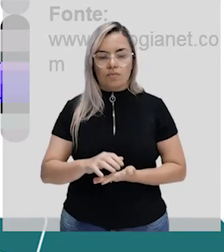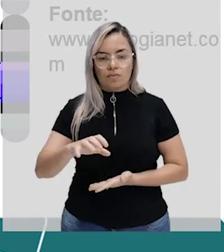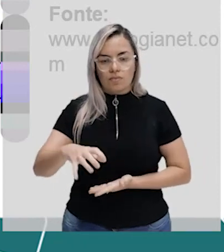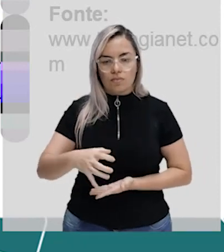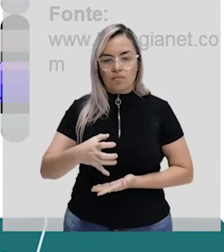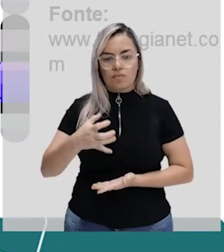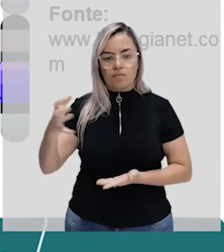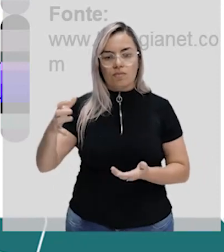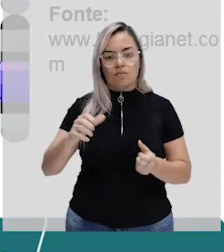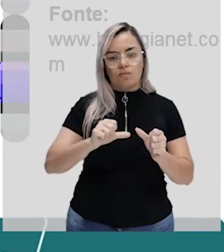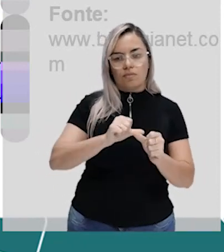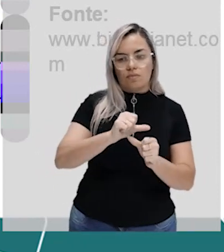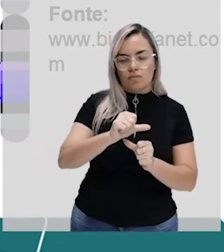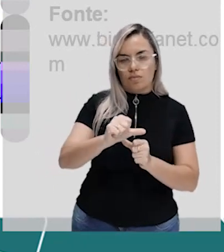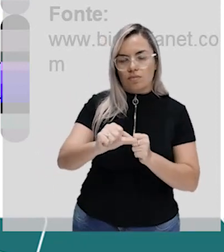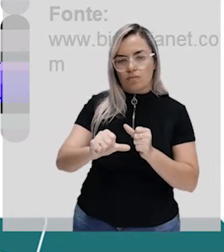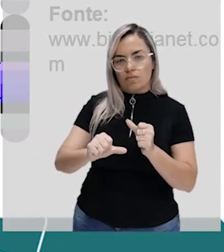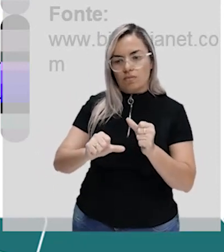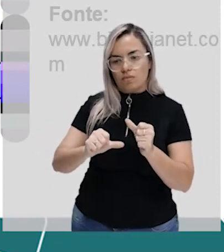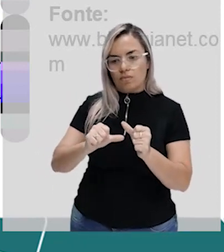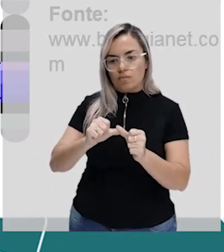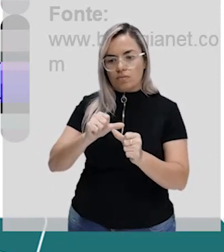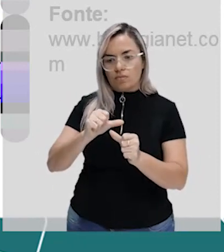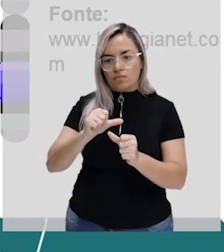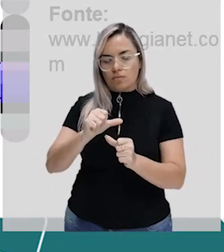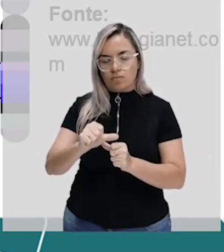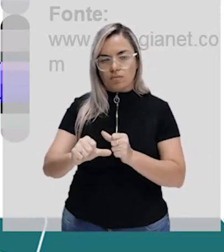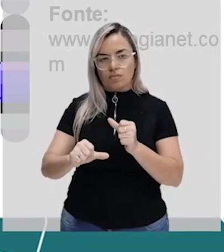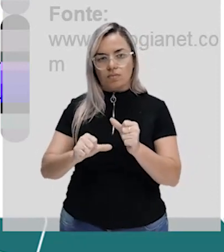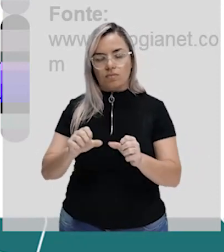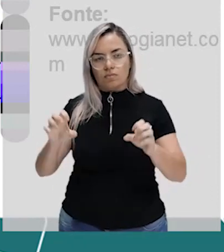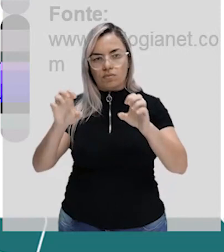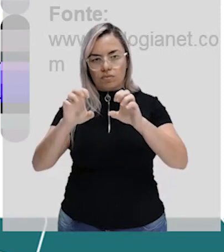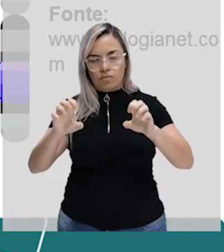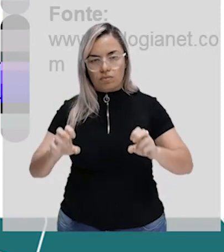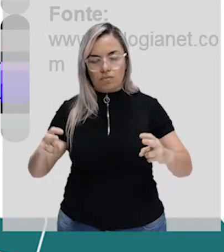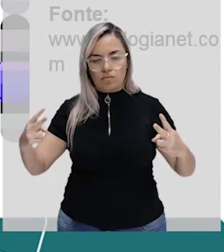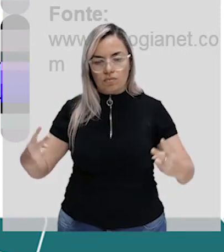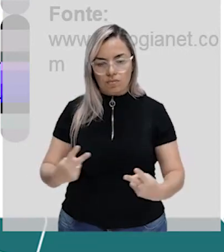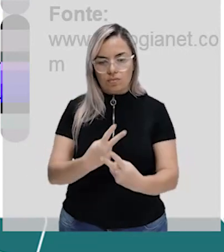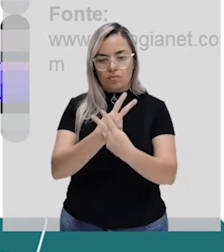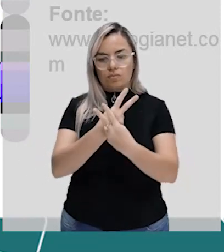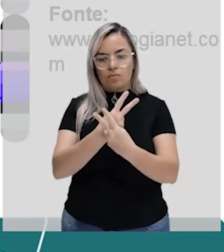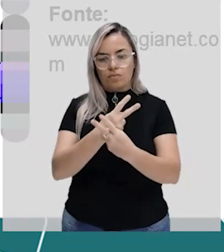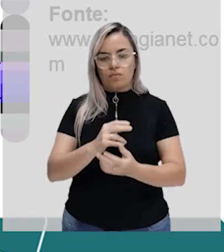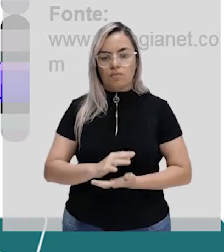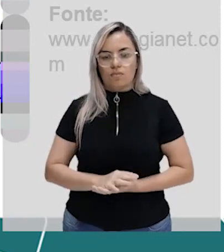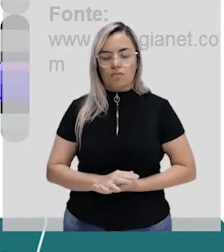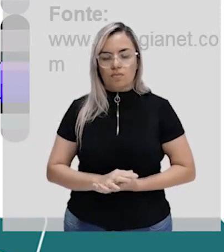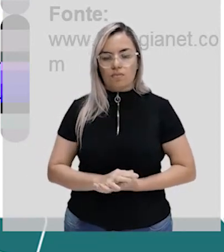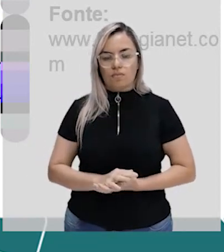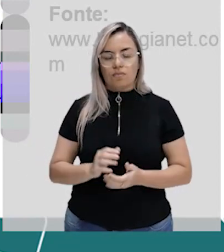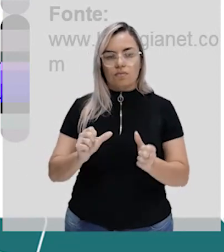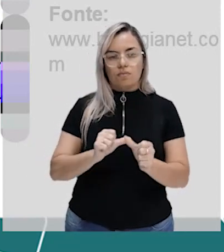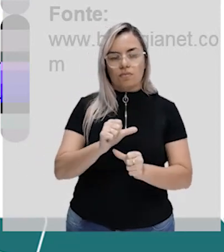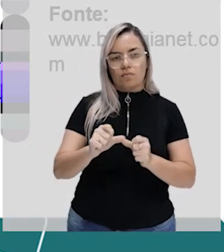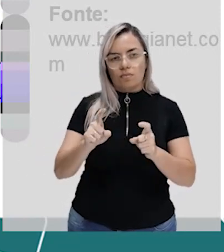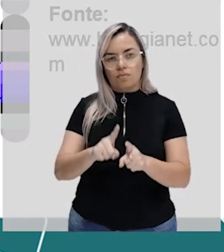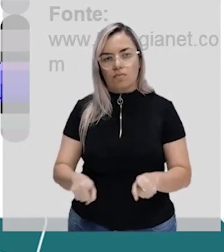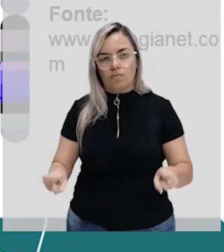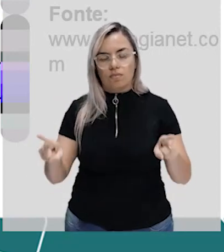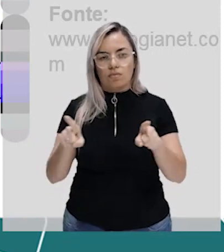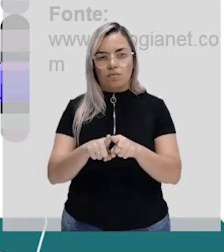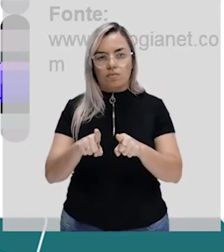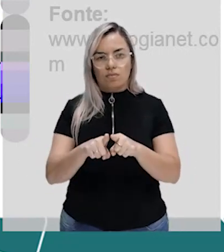uma mudança, tá? Uma alteração na estrutura do cromossomo. Então, altera também